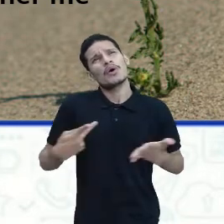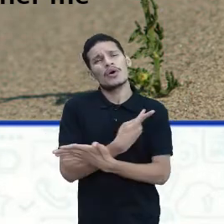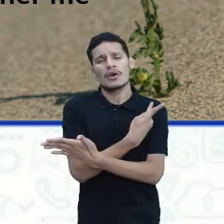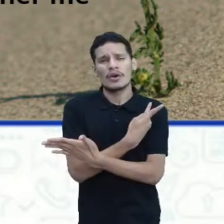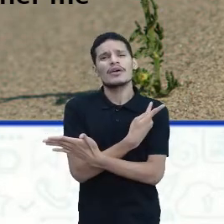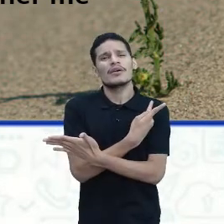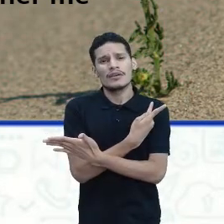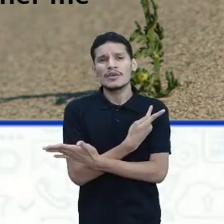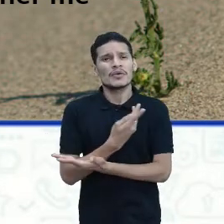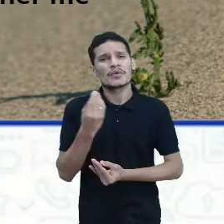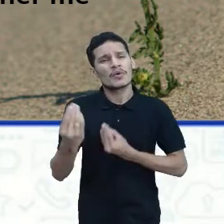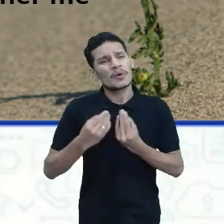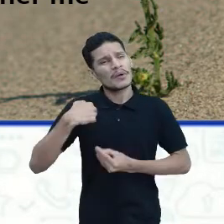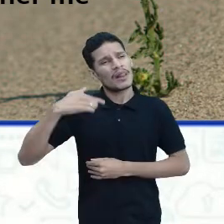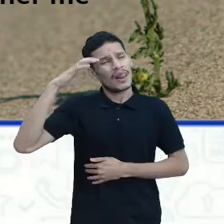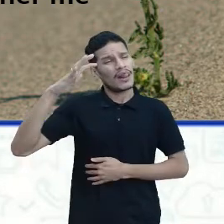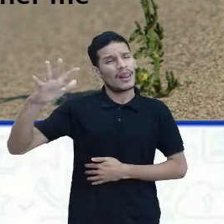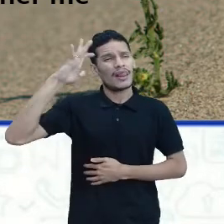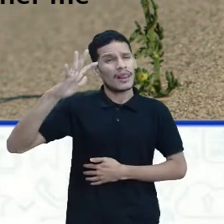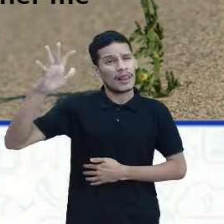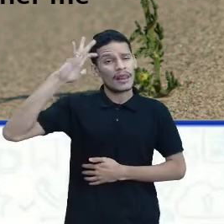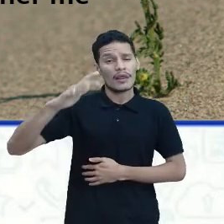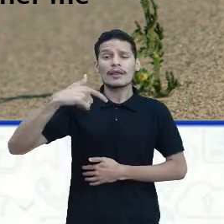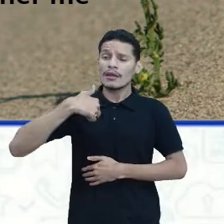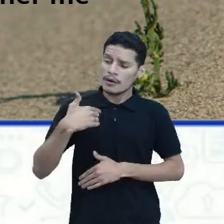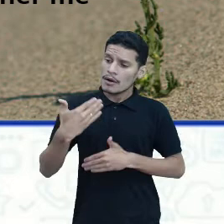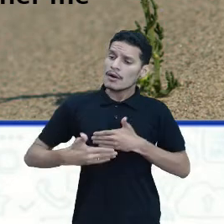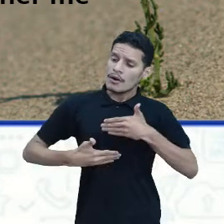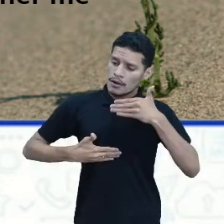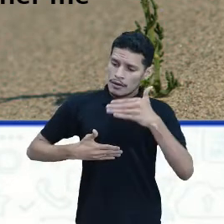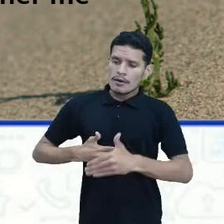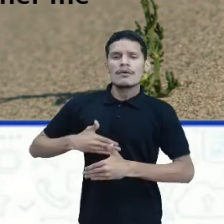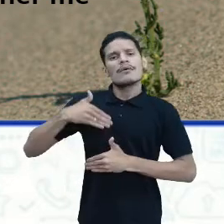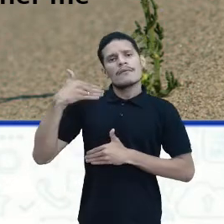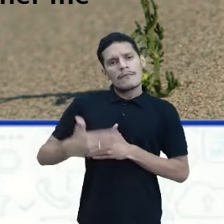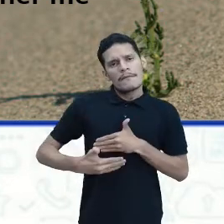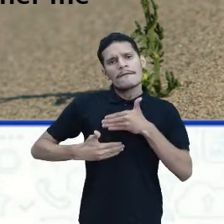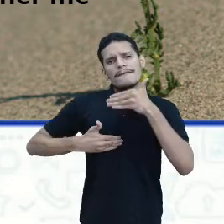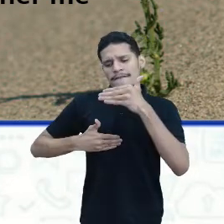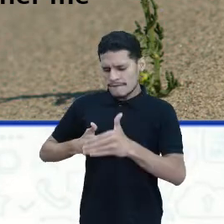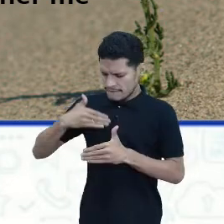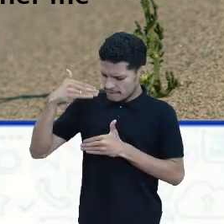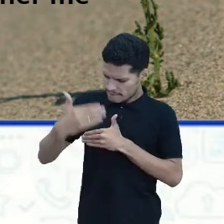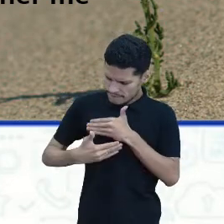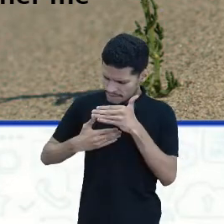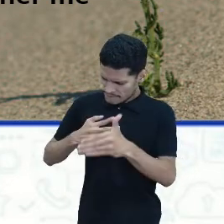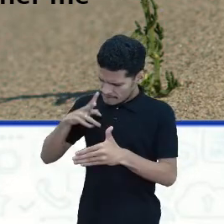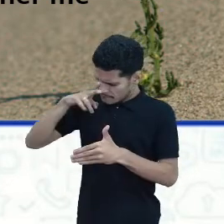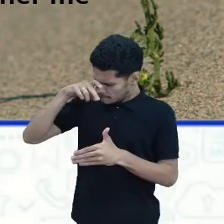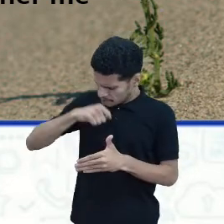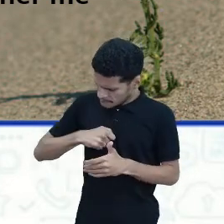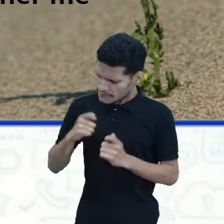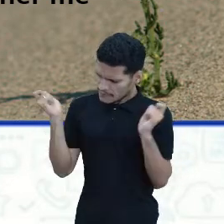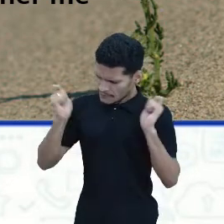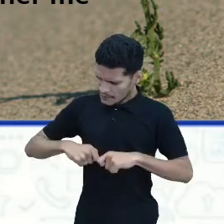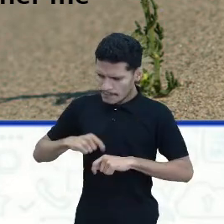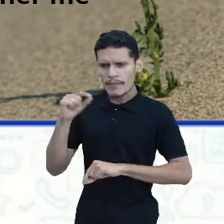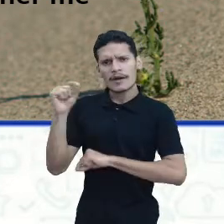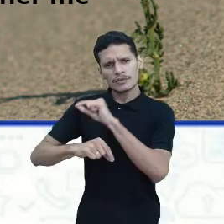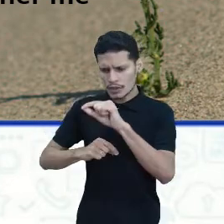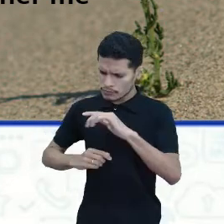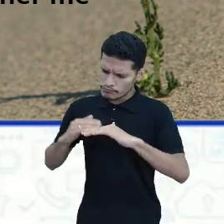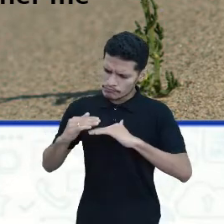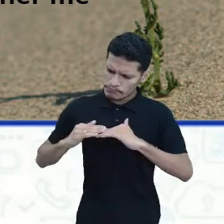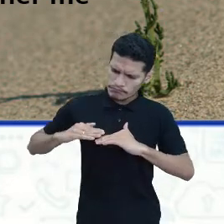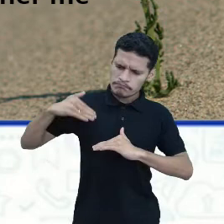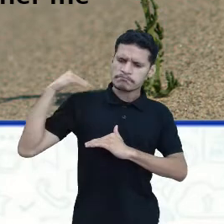grew strong and I learned how to get along. E eu cresci forte e eu aprendi como superar. Get along, superar, tá?